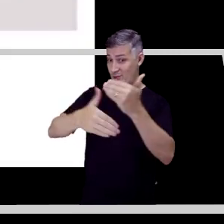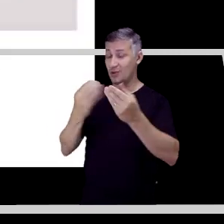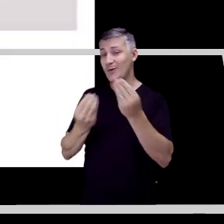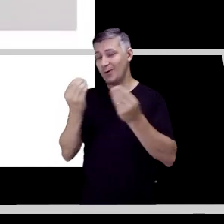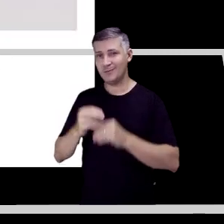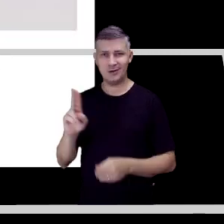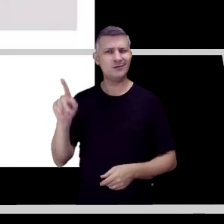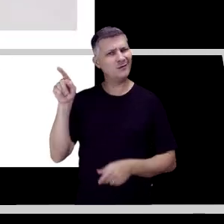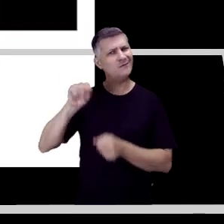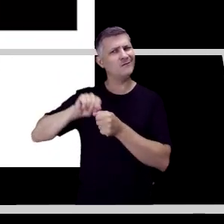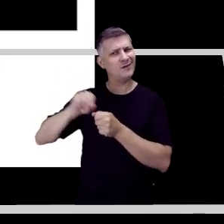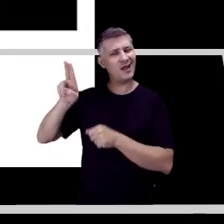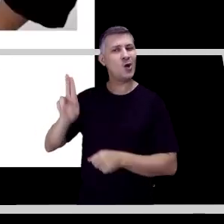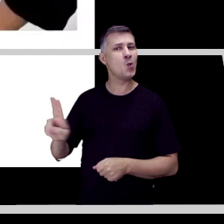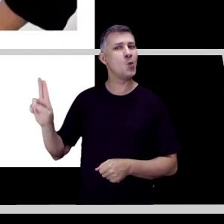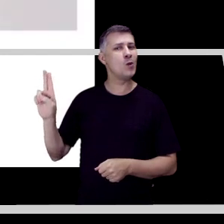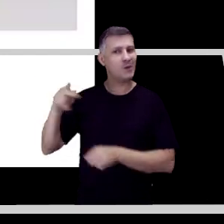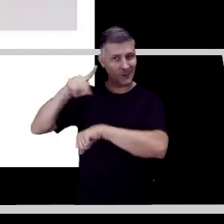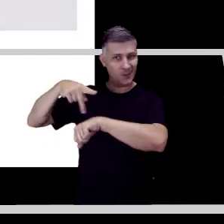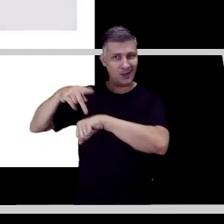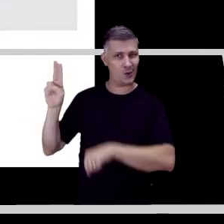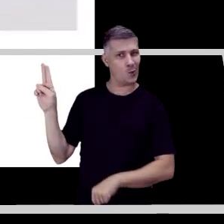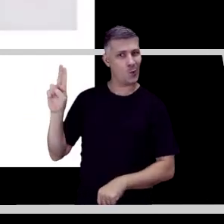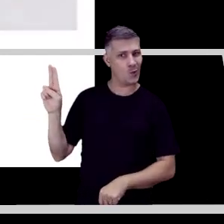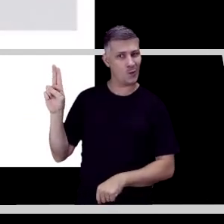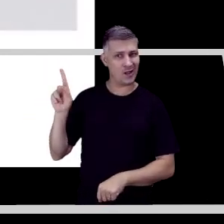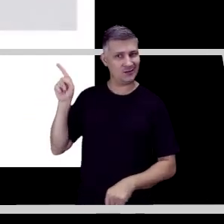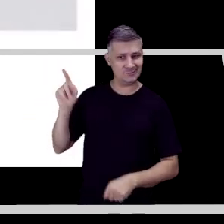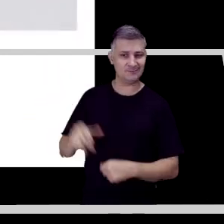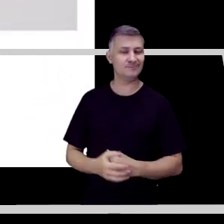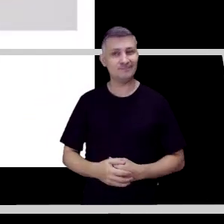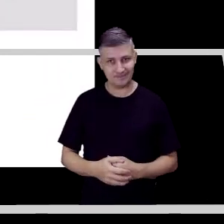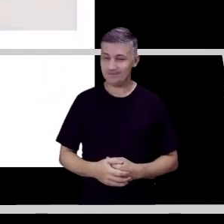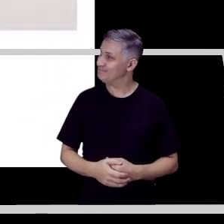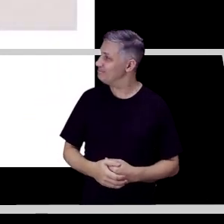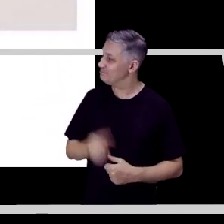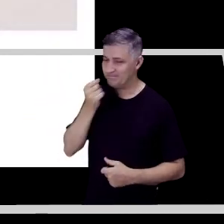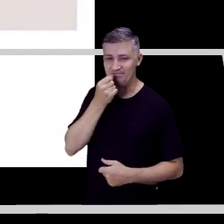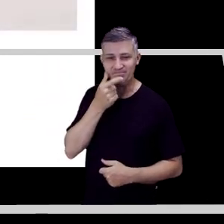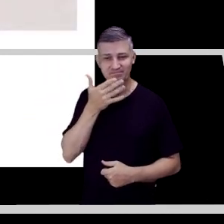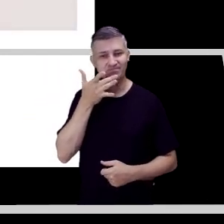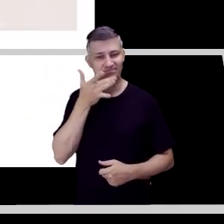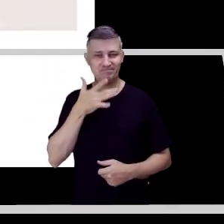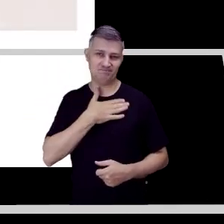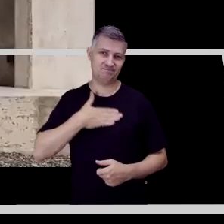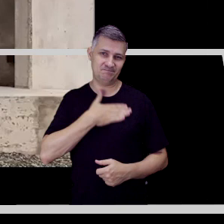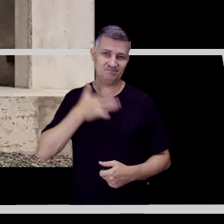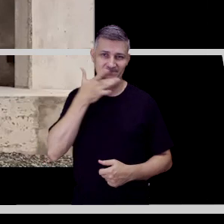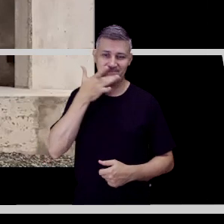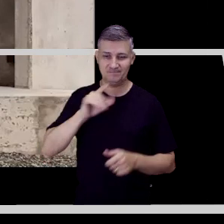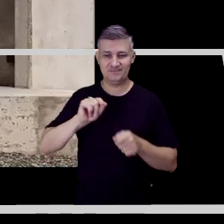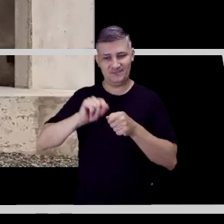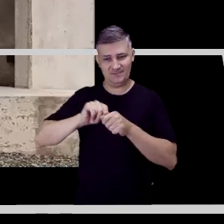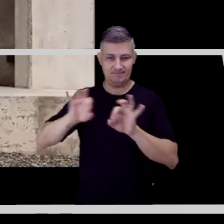mostrando esse processo, feito lá no Uruguai, a montagem dessas forminhas, a concretagem, um processo bem divertido.